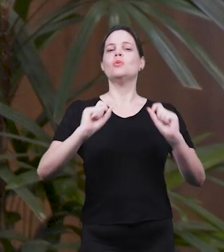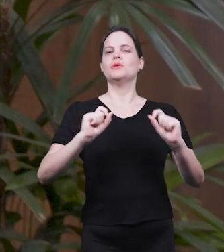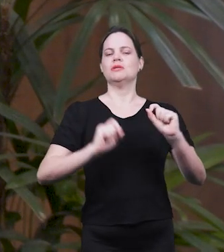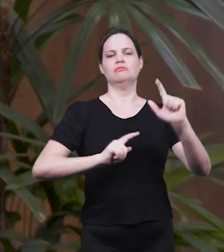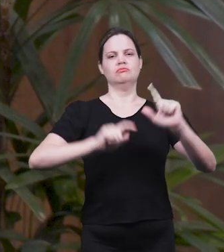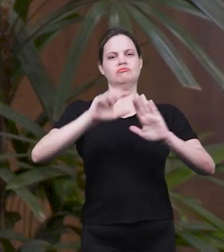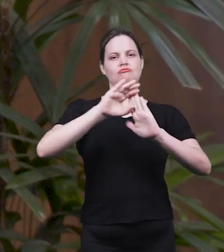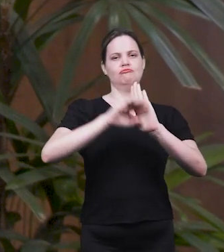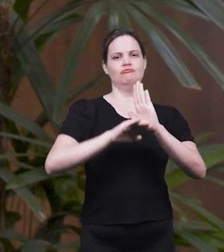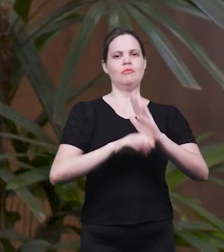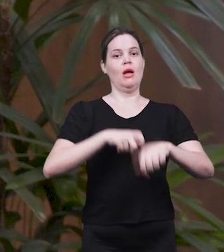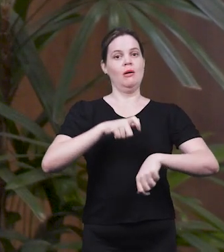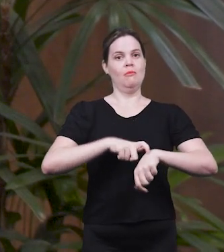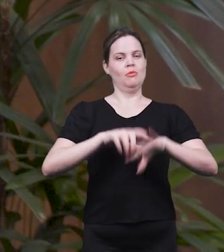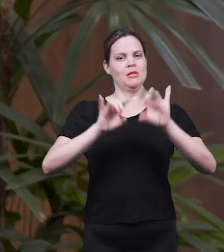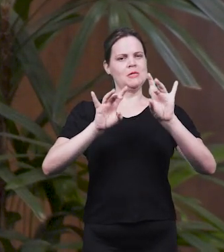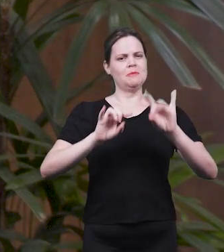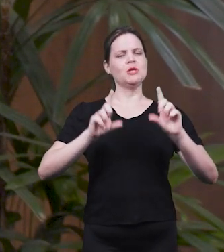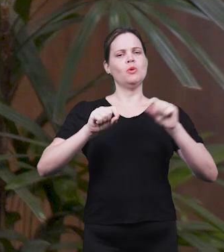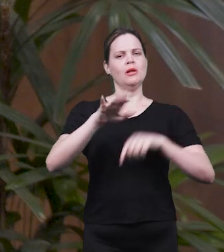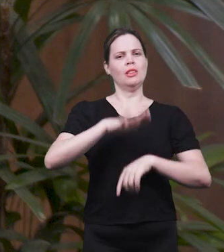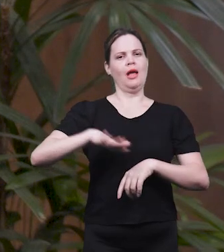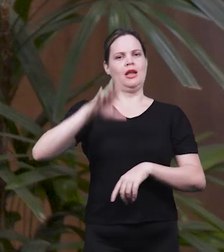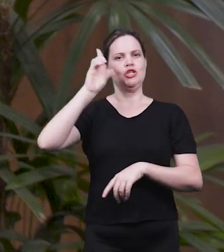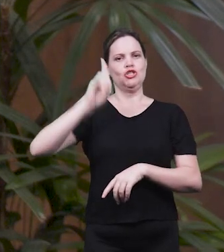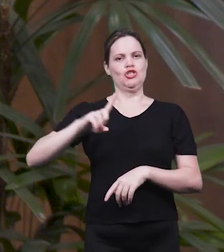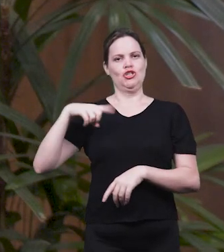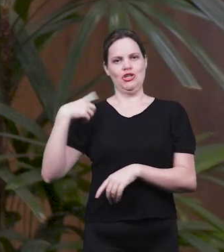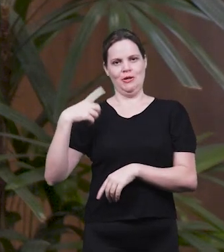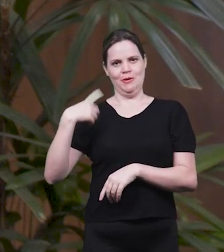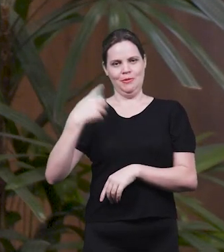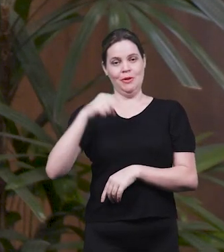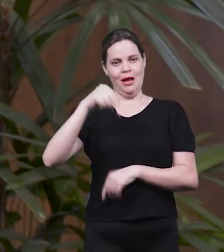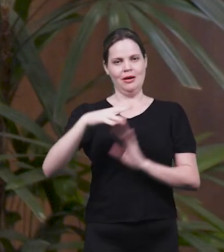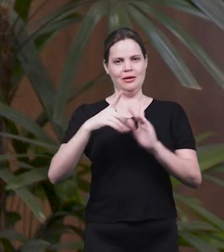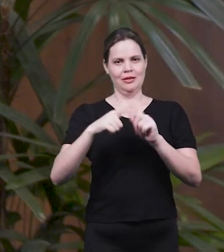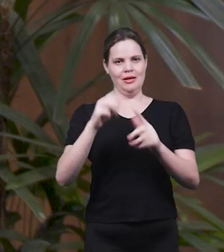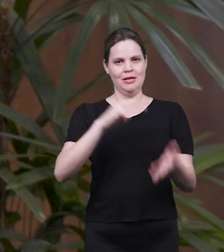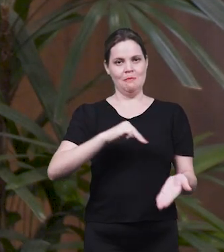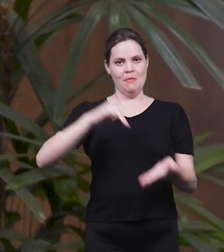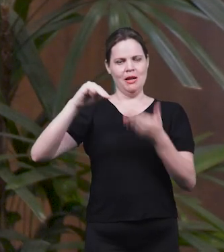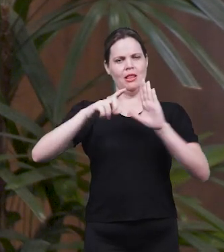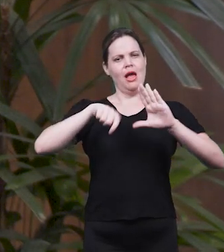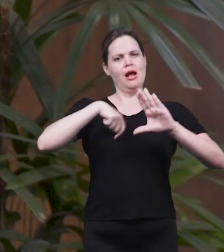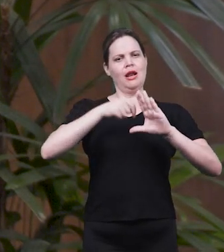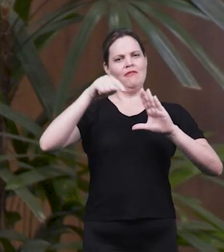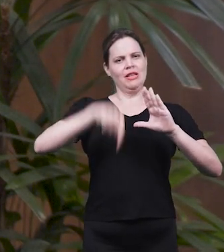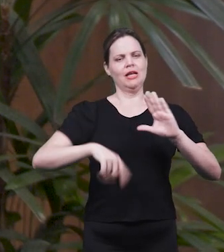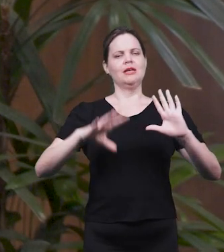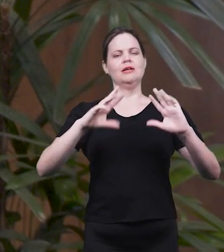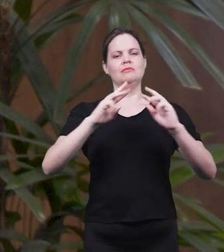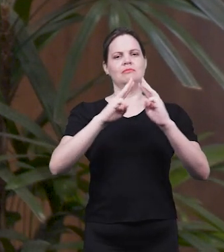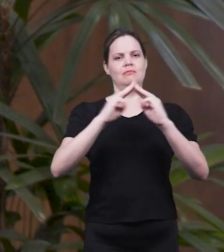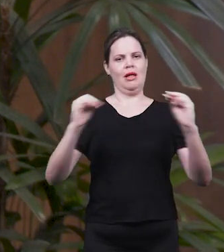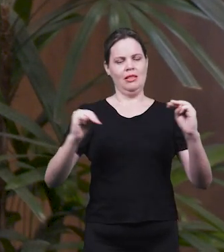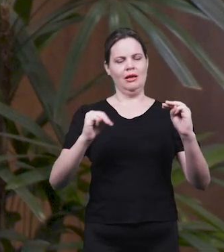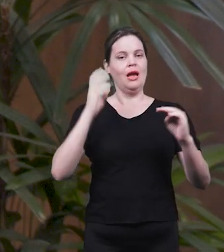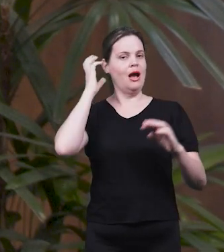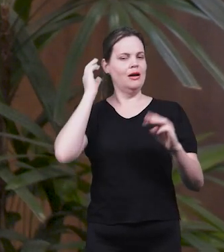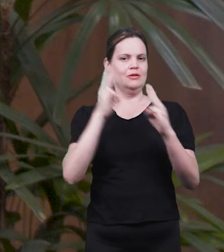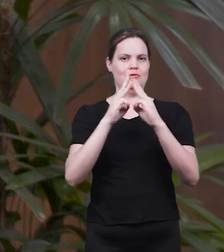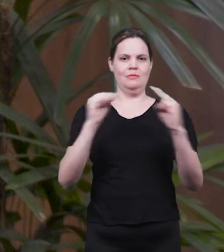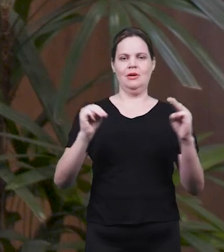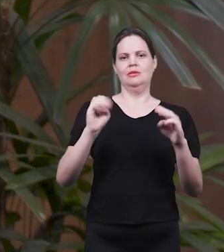Direito, produzido pela Igreja Cristã Maranata, hoje gravado nos estúdios da TV Manaim, na cidade de Vila Velha, no estado do Espírito